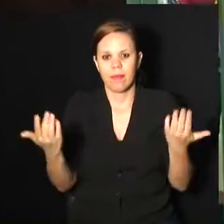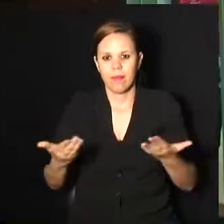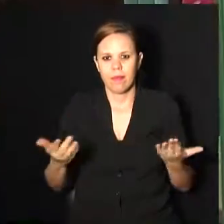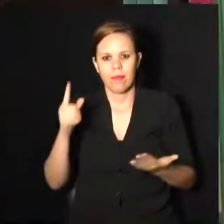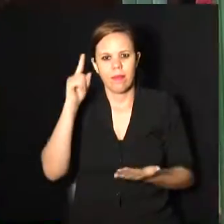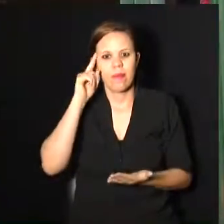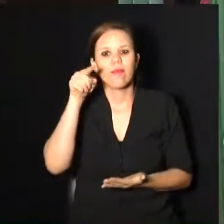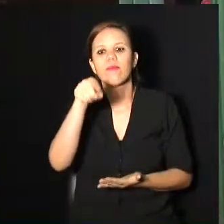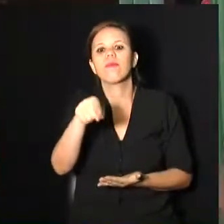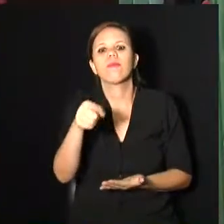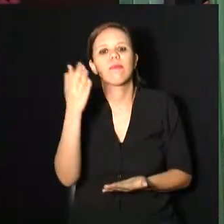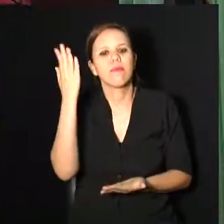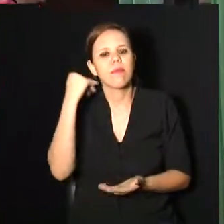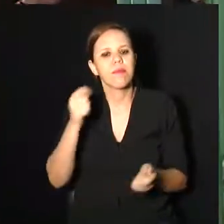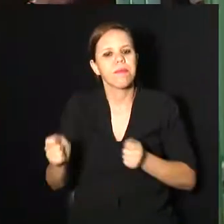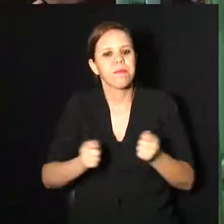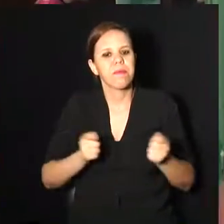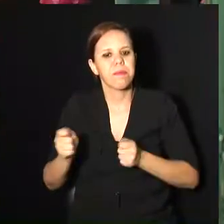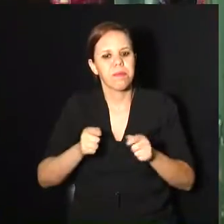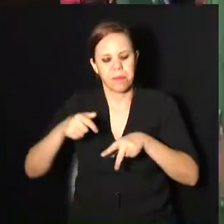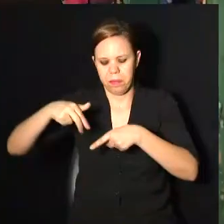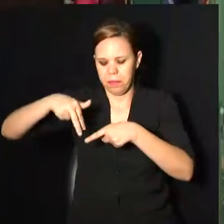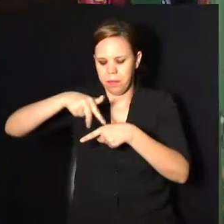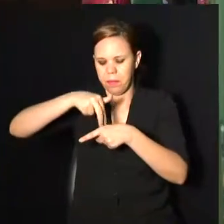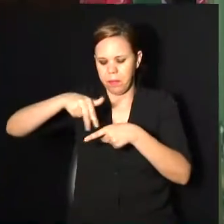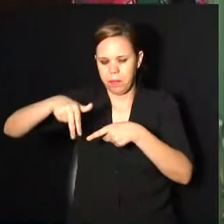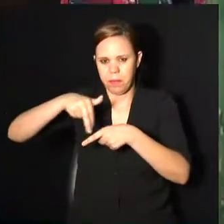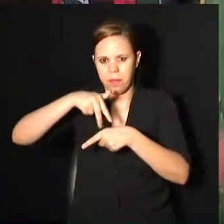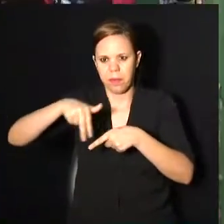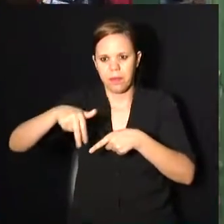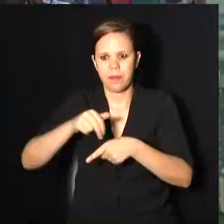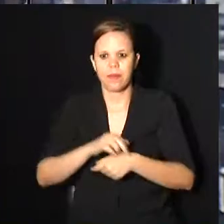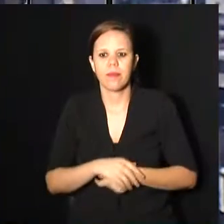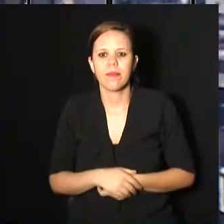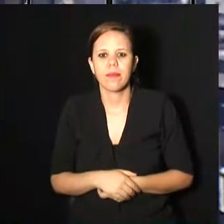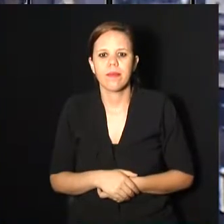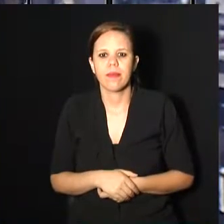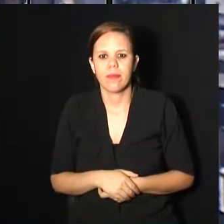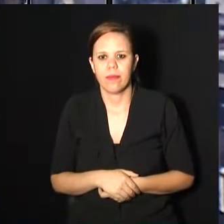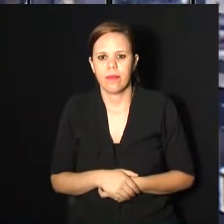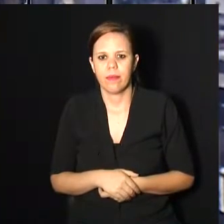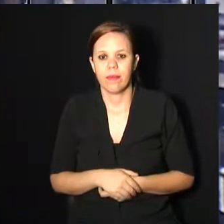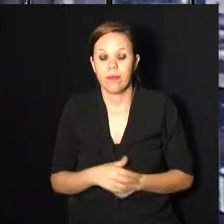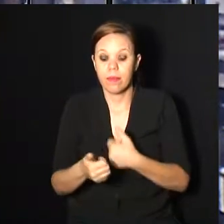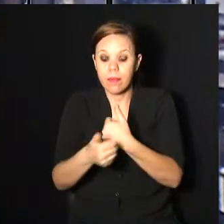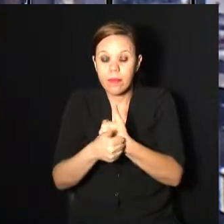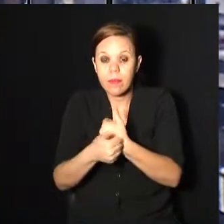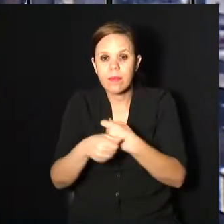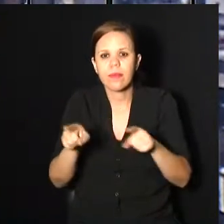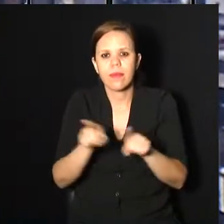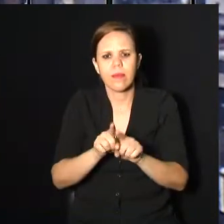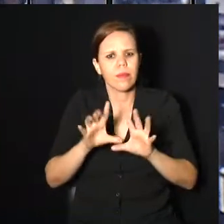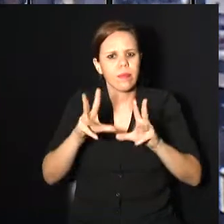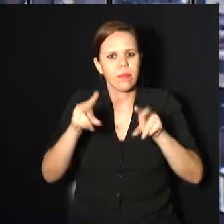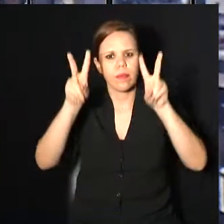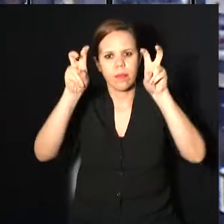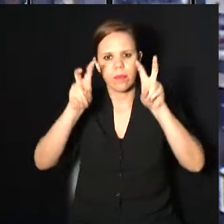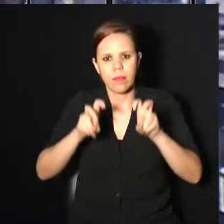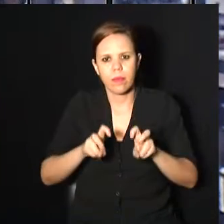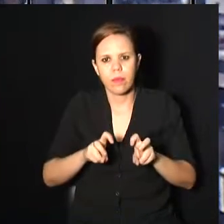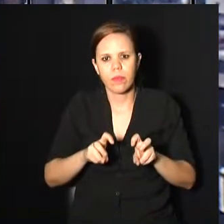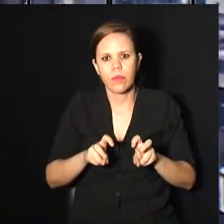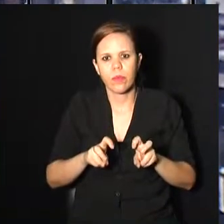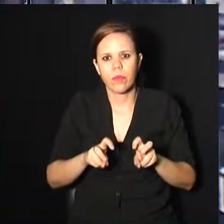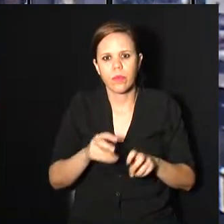é dia de você se equilibrar na corda do slackline. E daqui a pouco também tudo sobre a renúncia